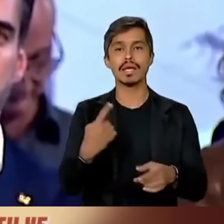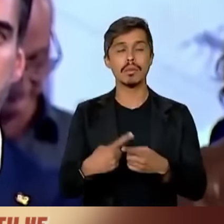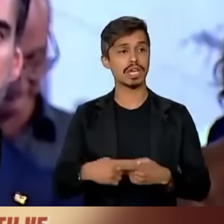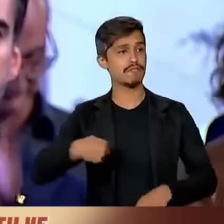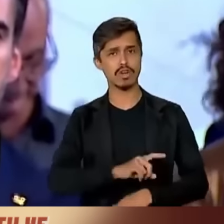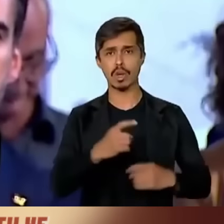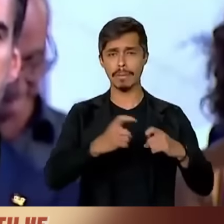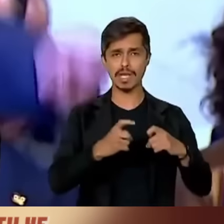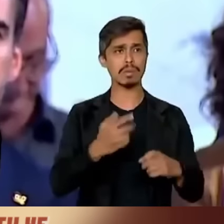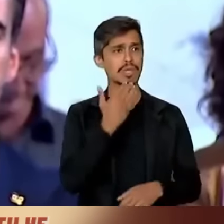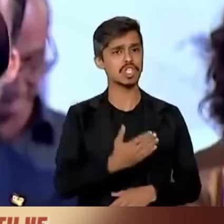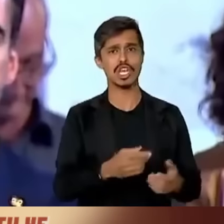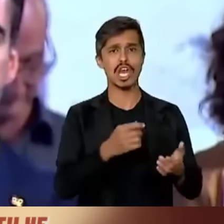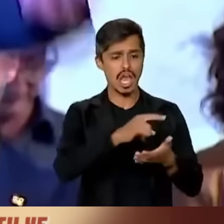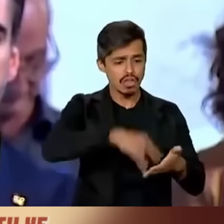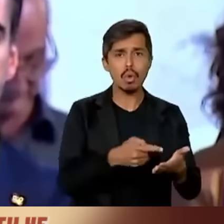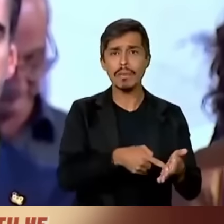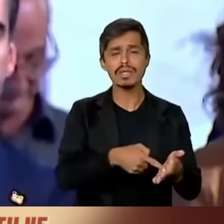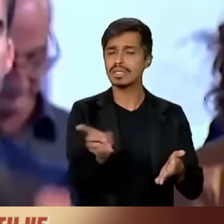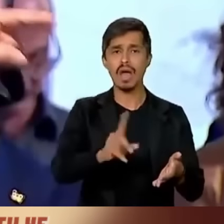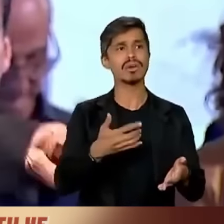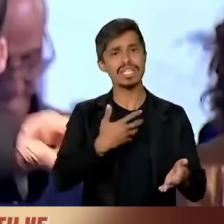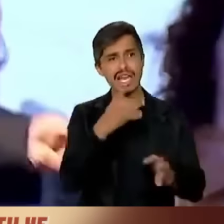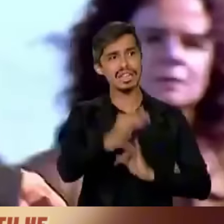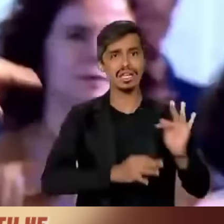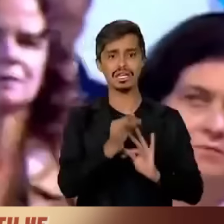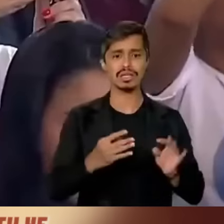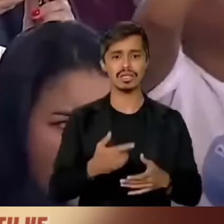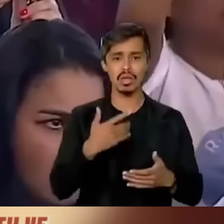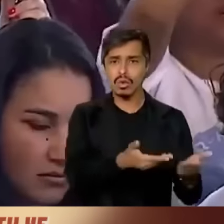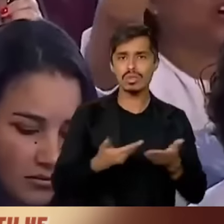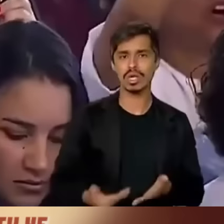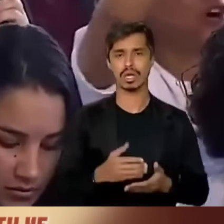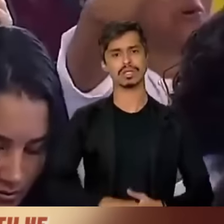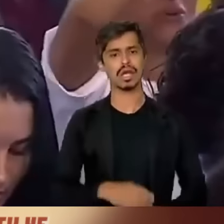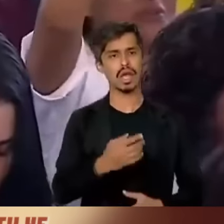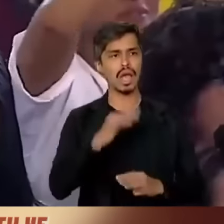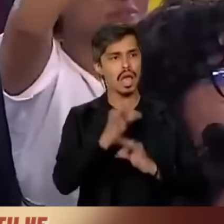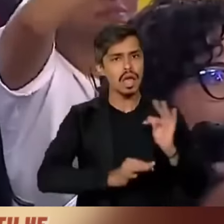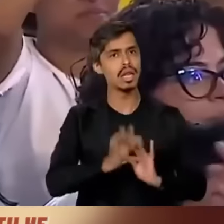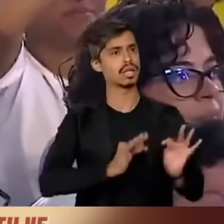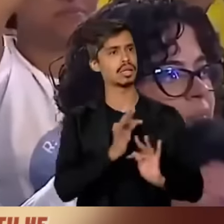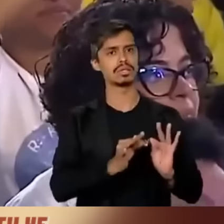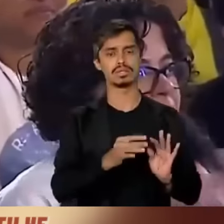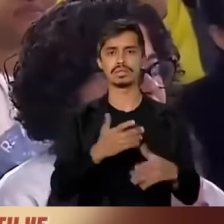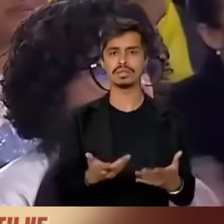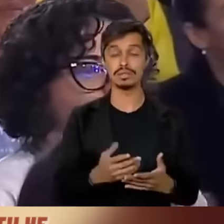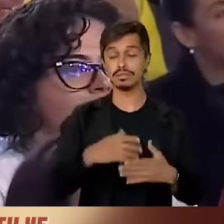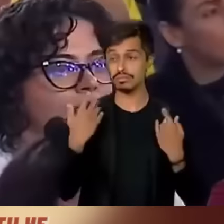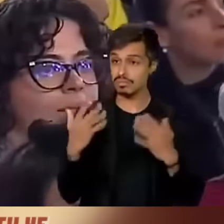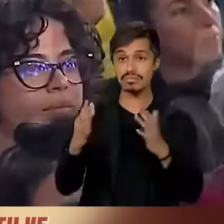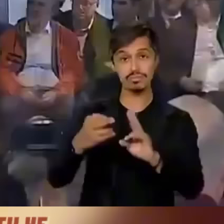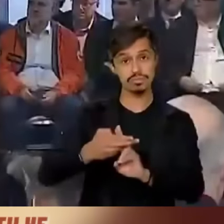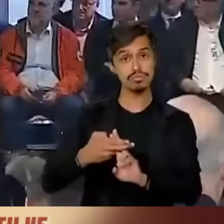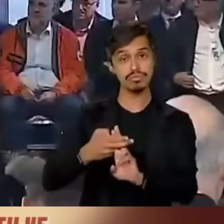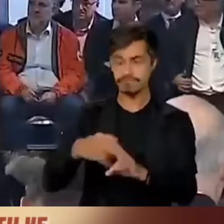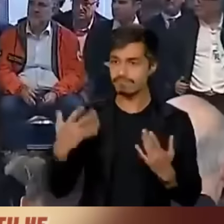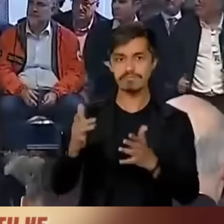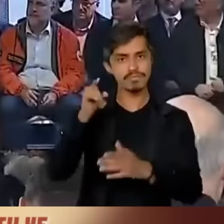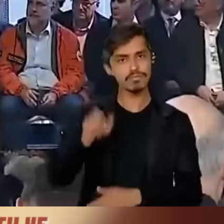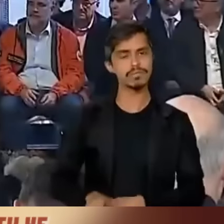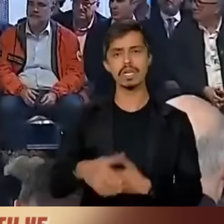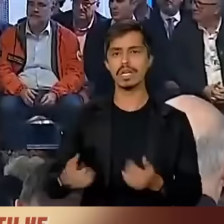receita. A gente vai em médico para ser curado, para ser tratado e sair de lá com um remédio. É por isso que eu quero parabenizar o nosso SUS